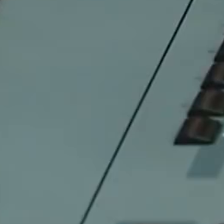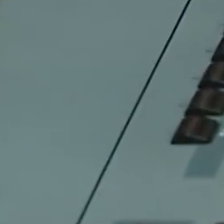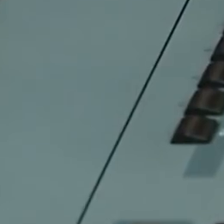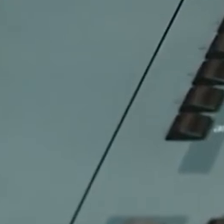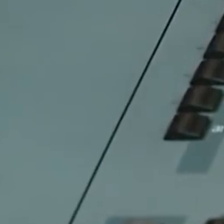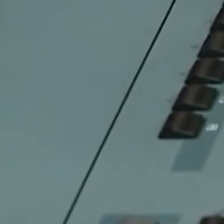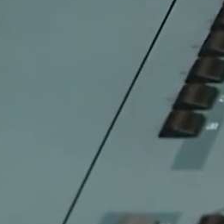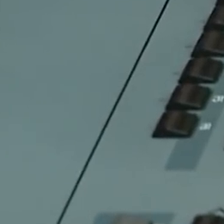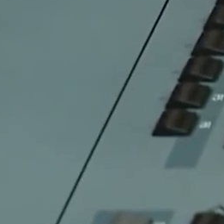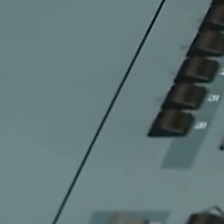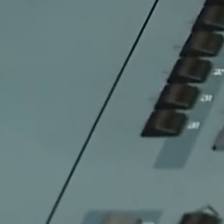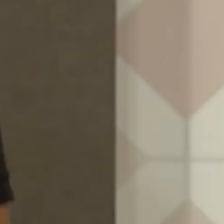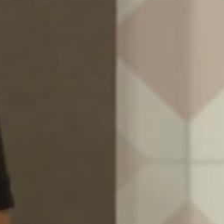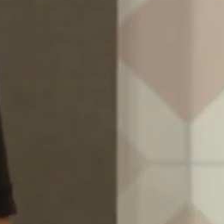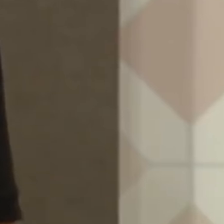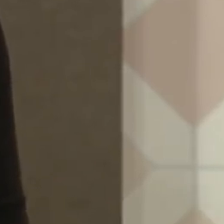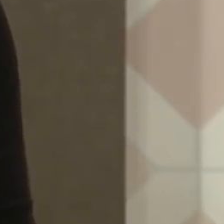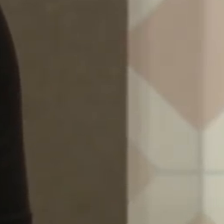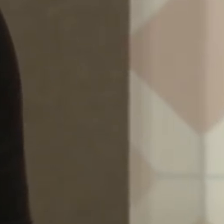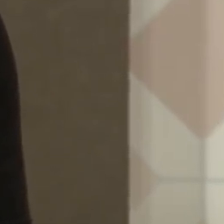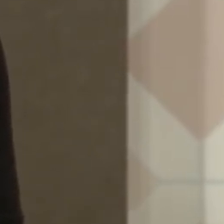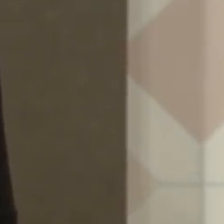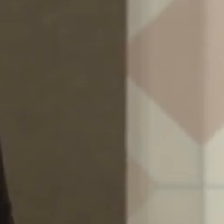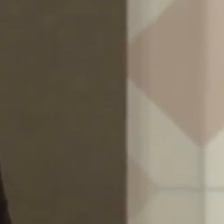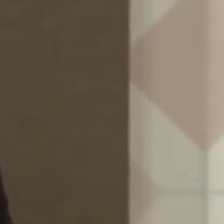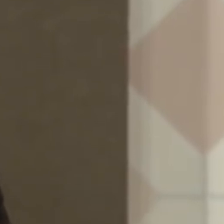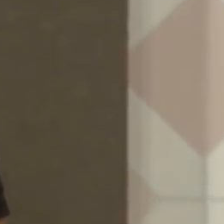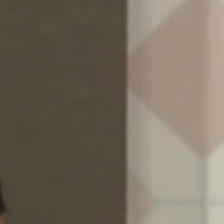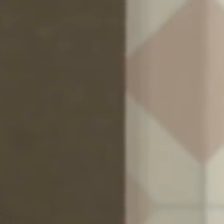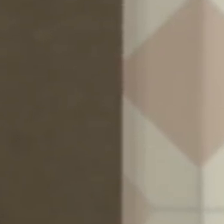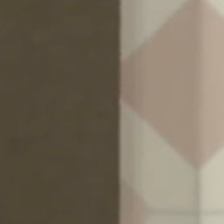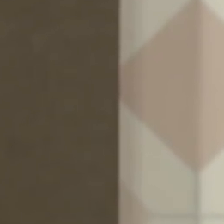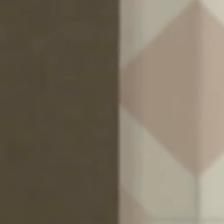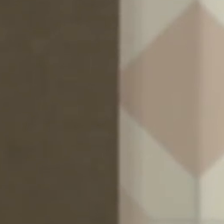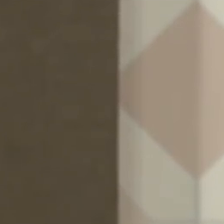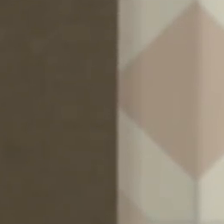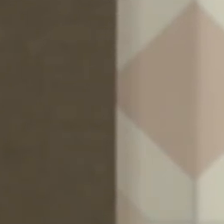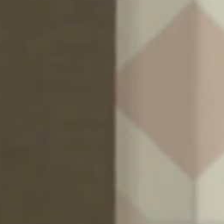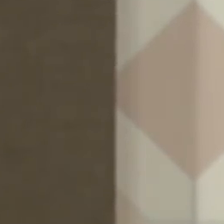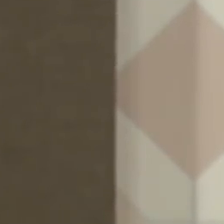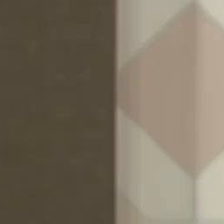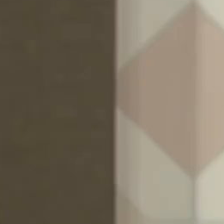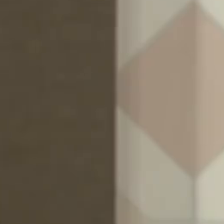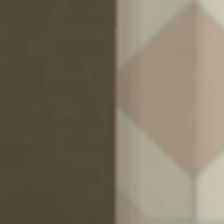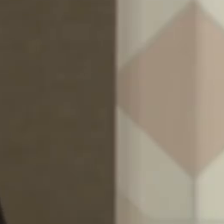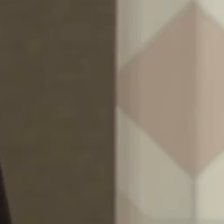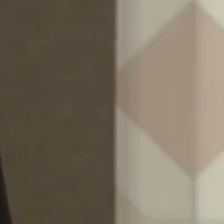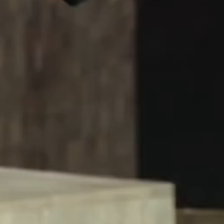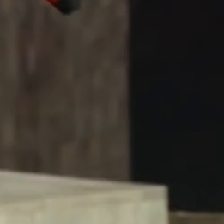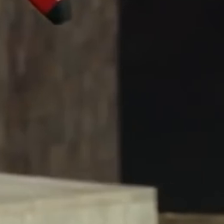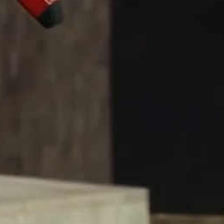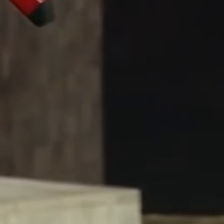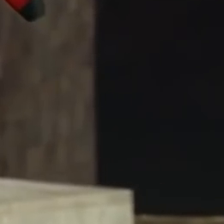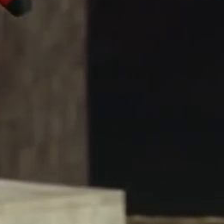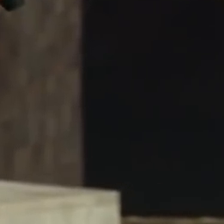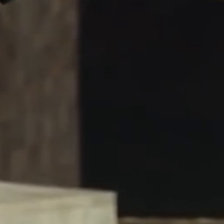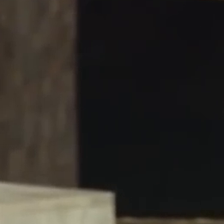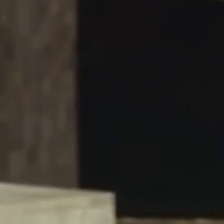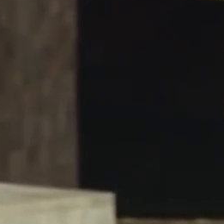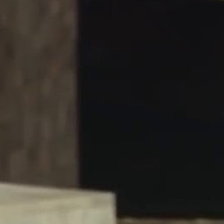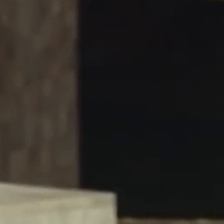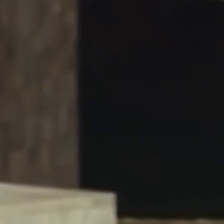o teu amor aqui vai chover sobre nós água viva de